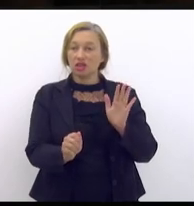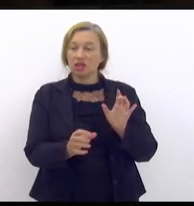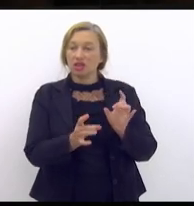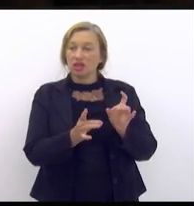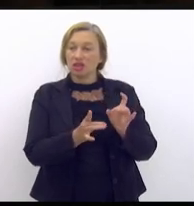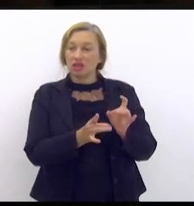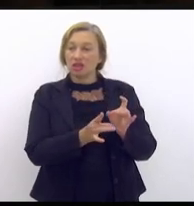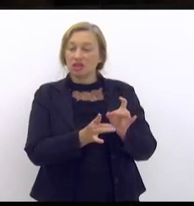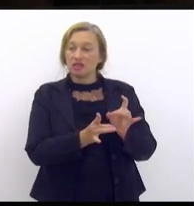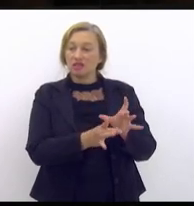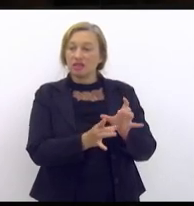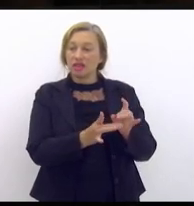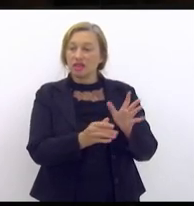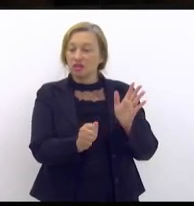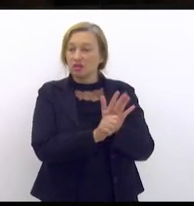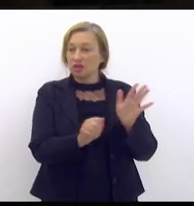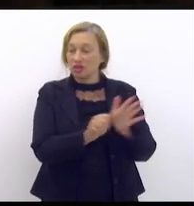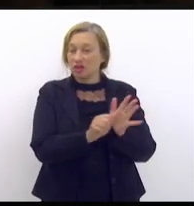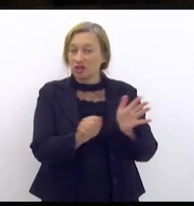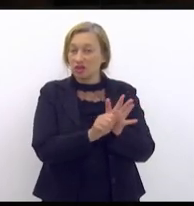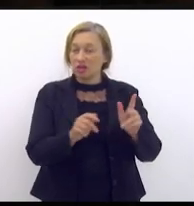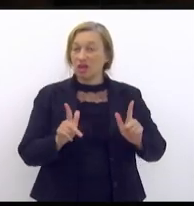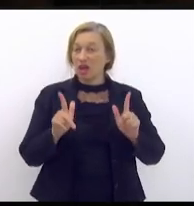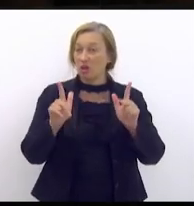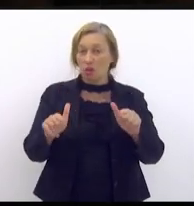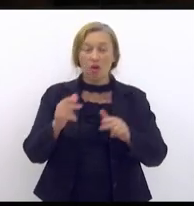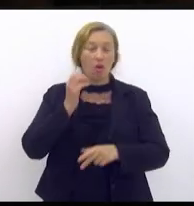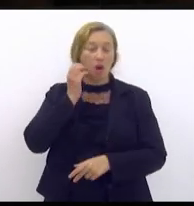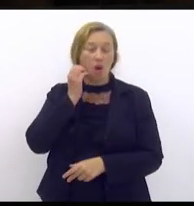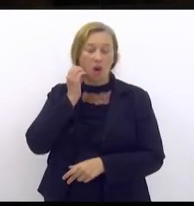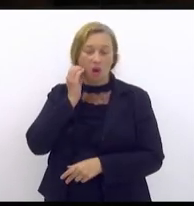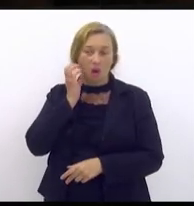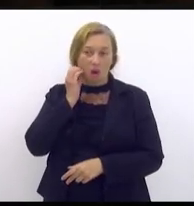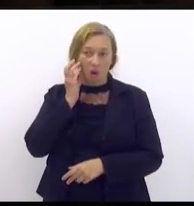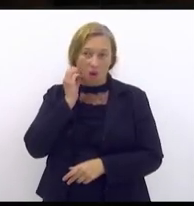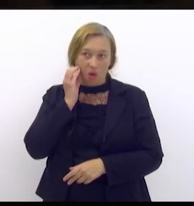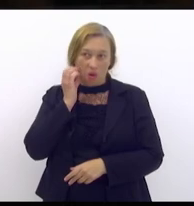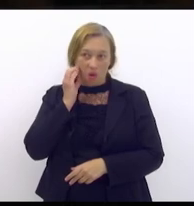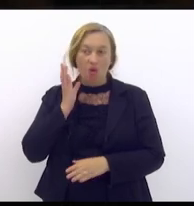da mesma moeda. São todos